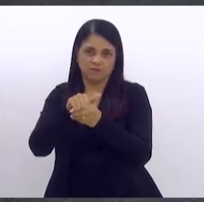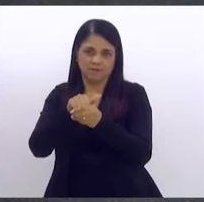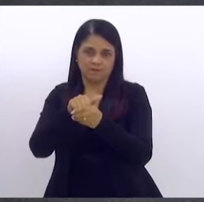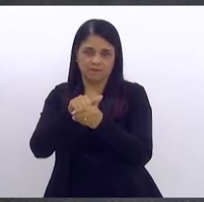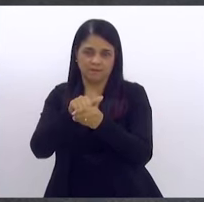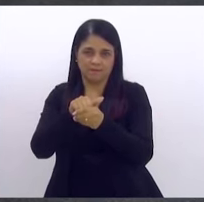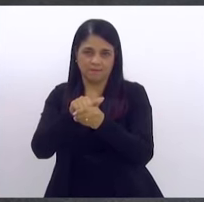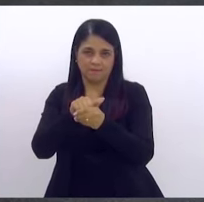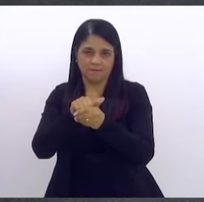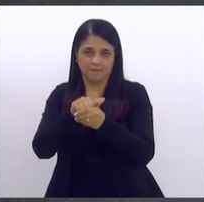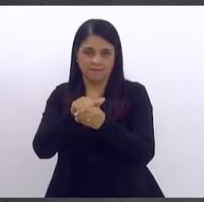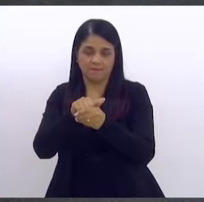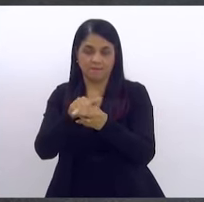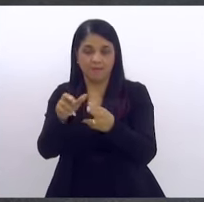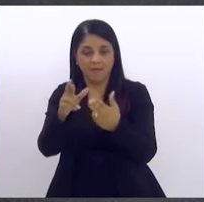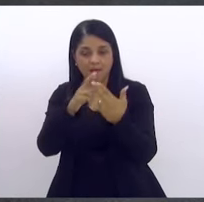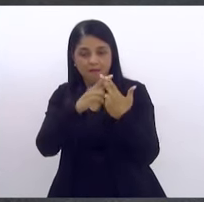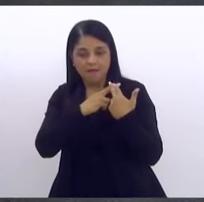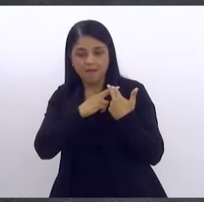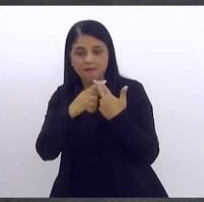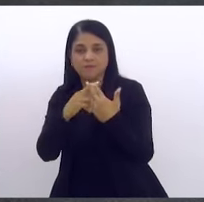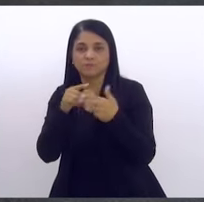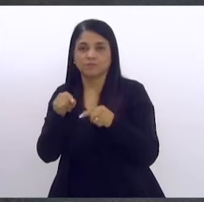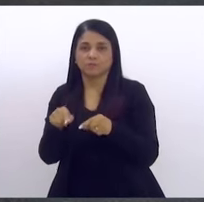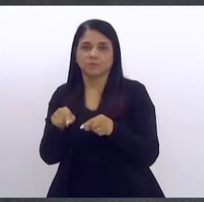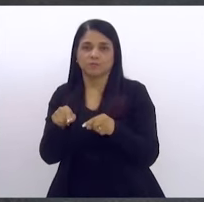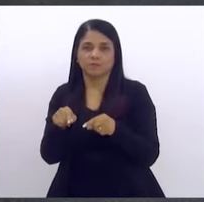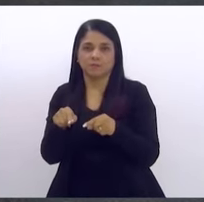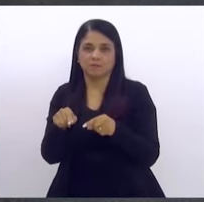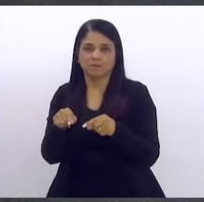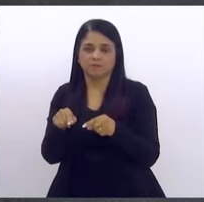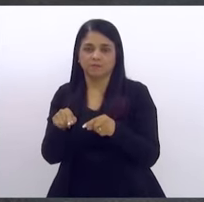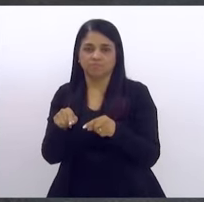da responsabilidade de cada um.